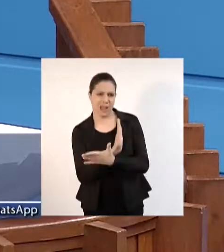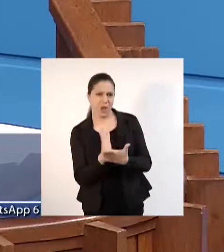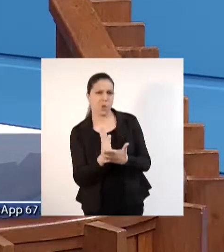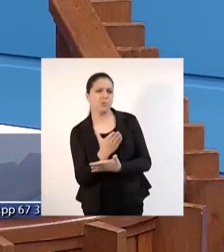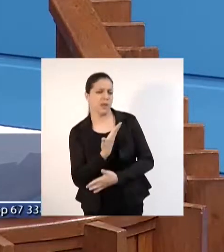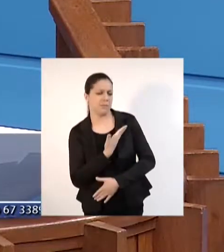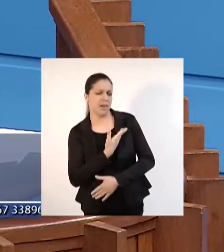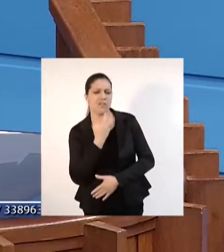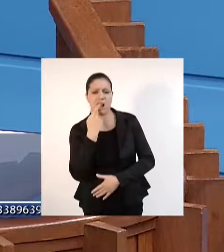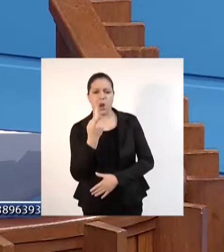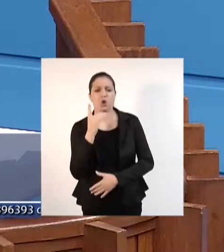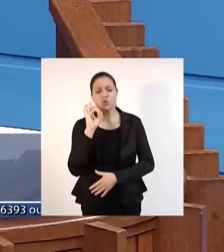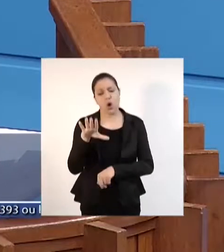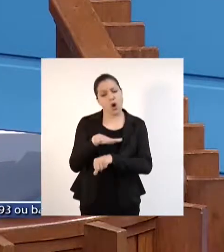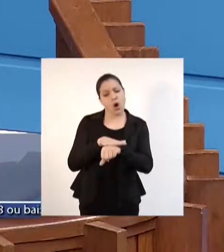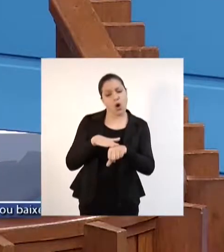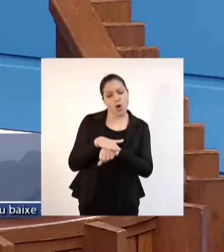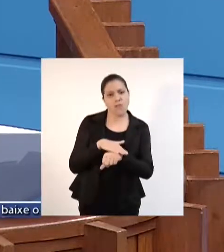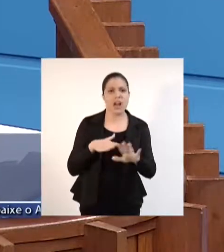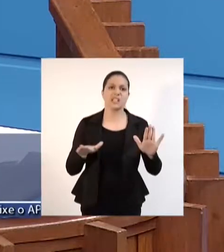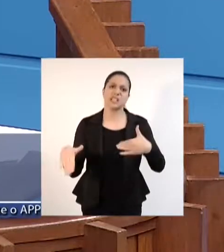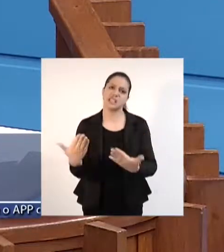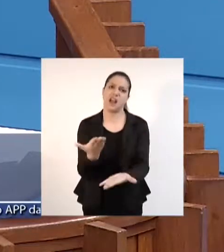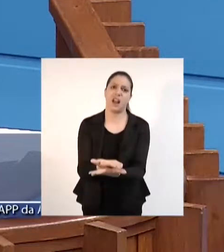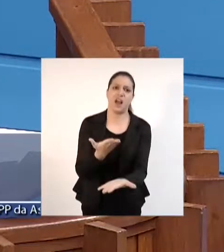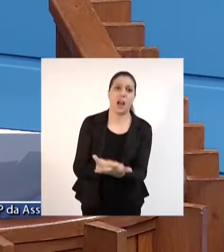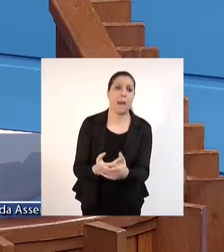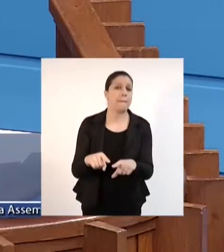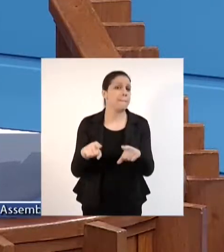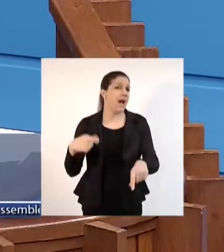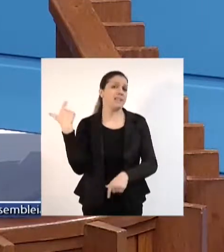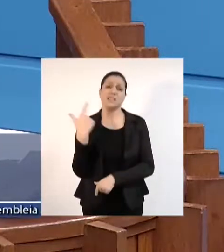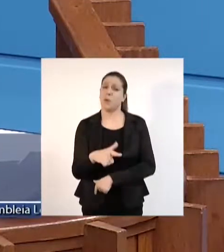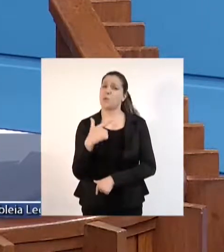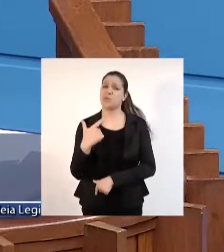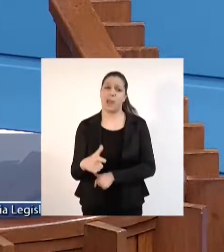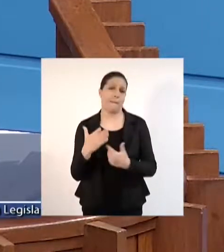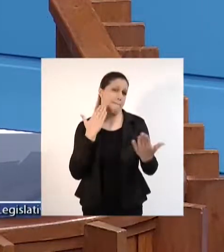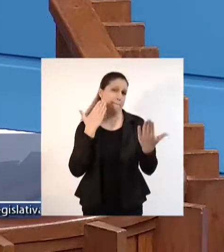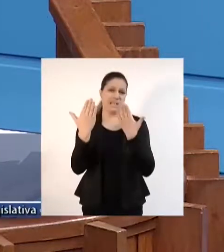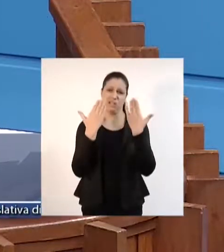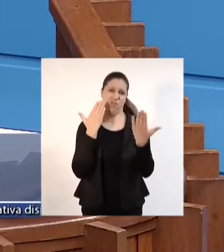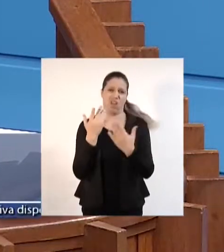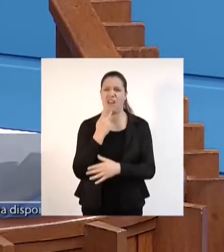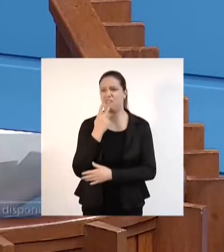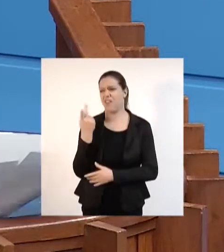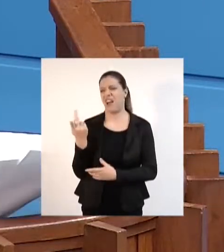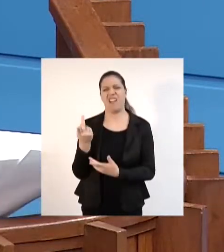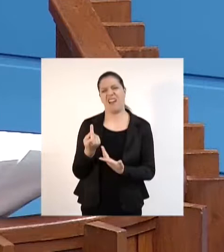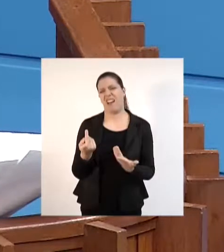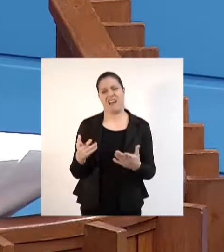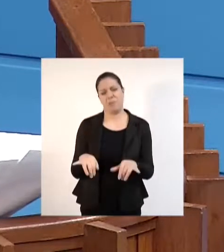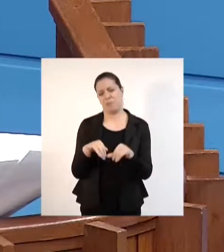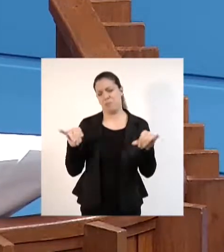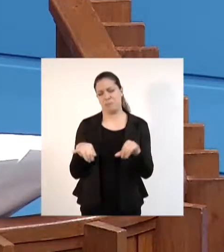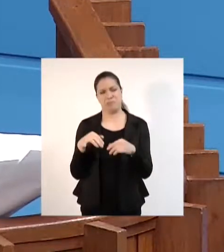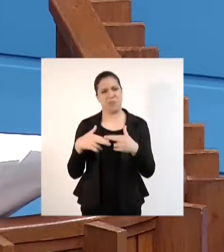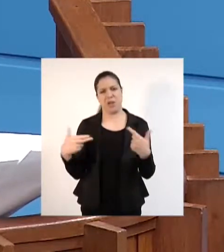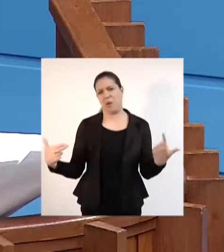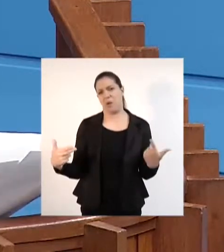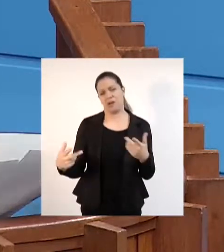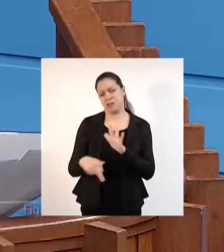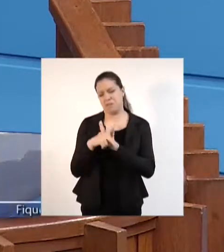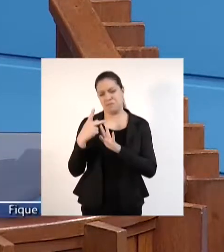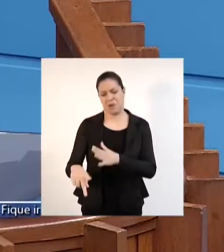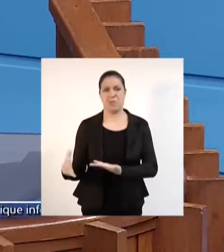os alunos em sala de aula, mas não tem nenhuma psicóloga. Eles falam que é drama, coisa de adolescente. Não acreditam